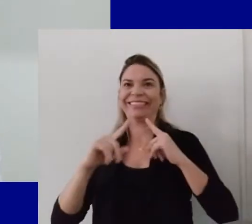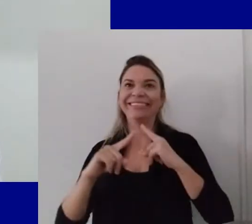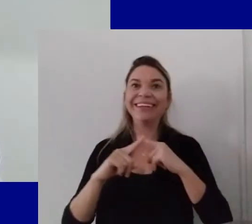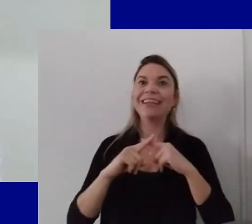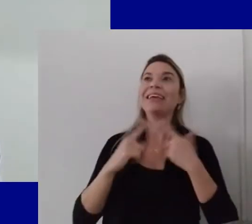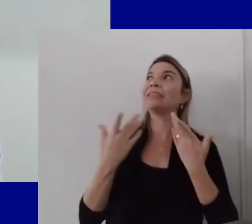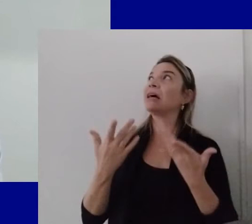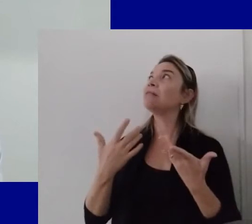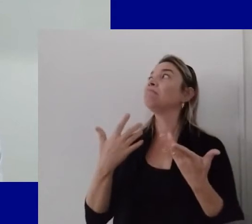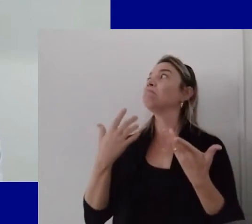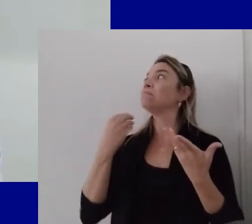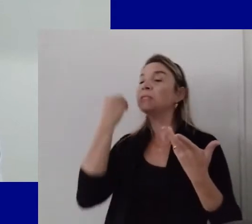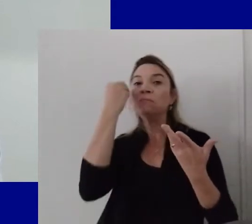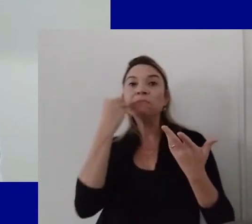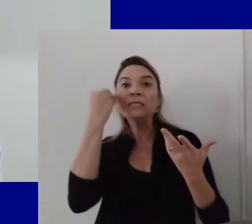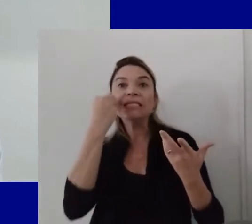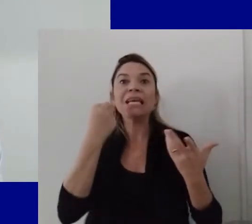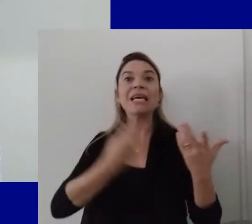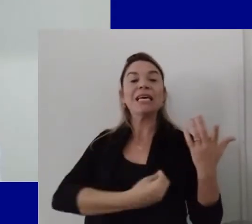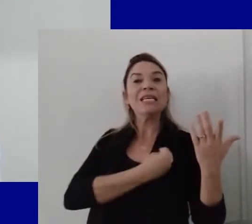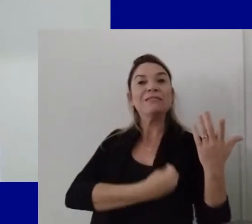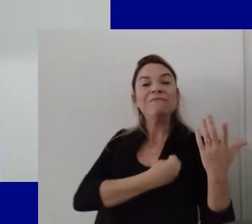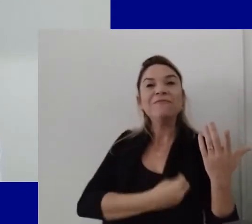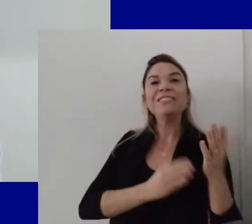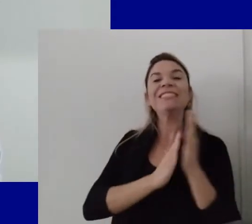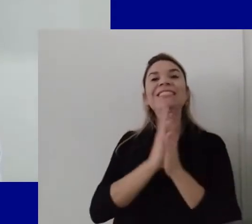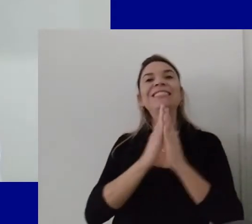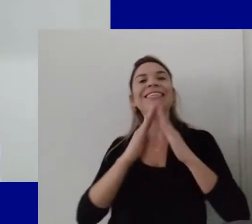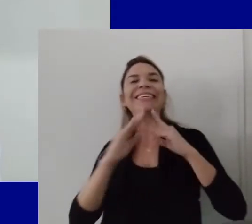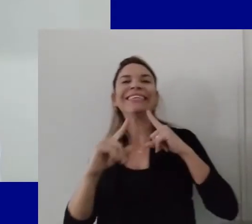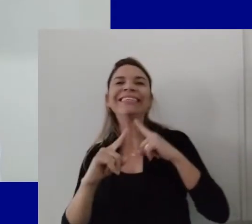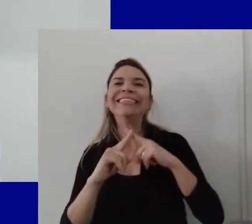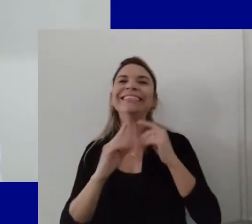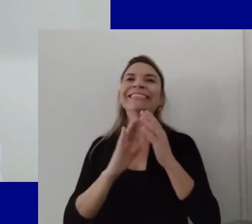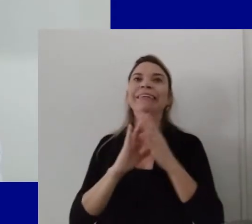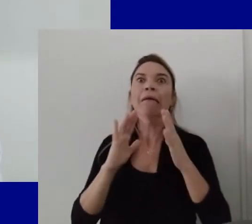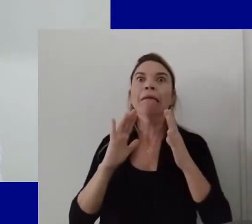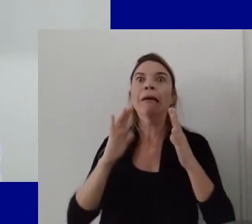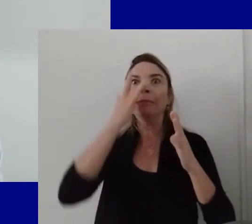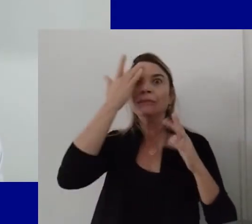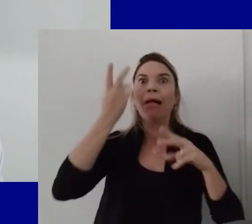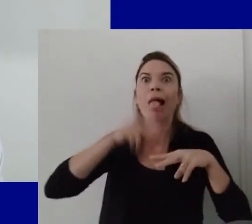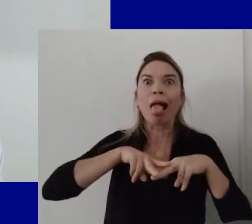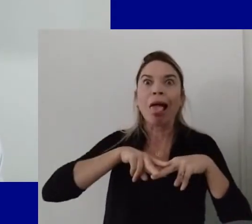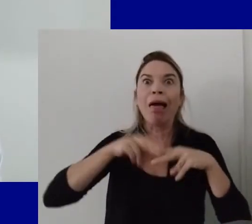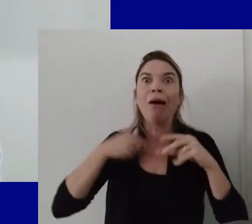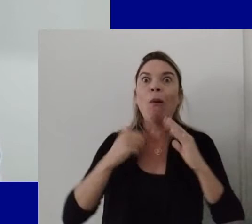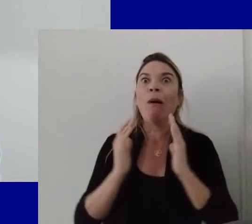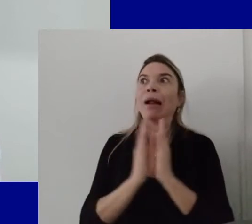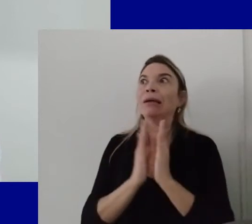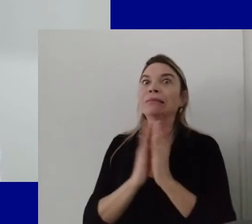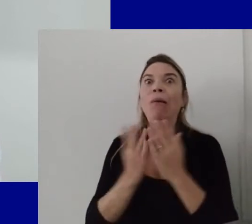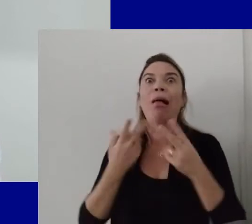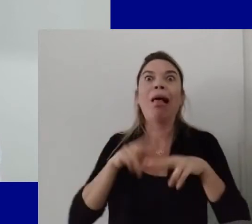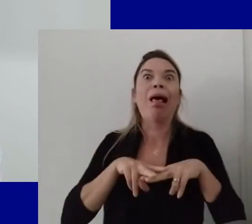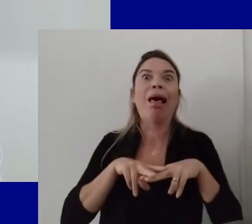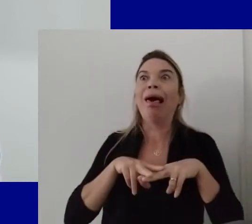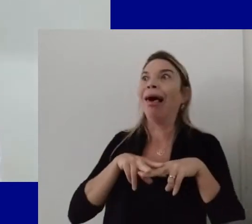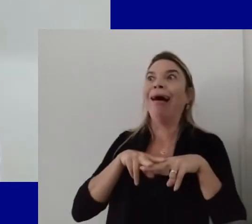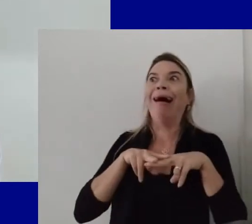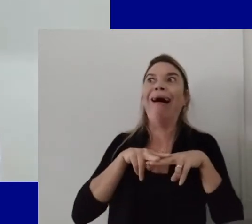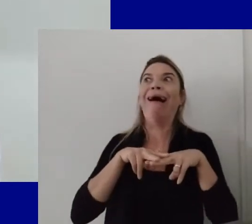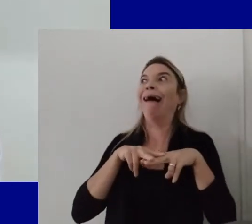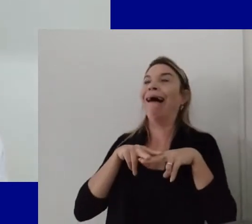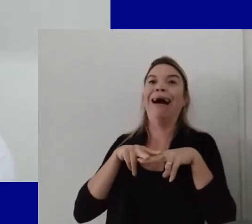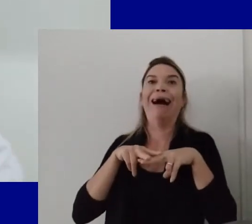a Bíblia e se veem limitadas, incapazes de proferir uma sentença